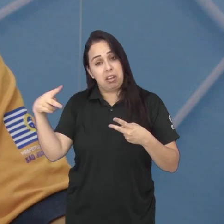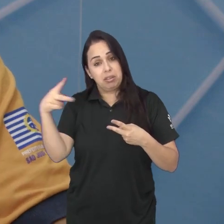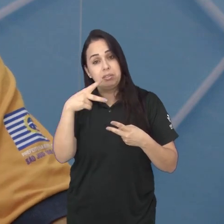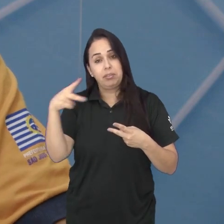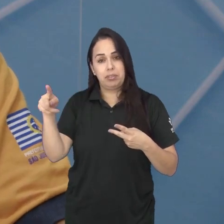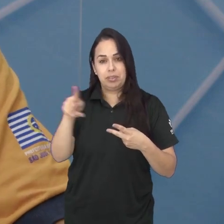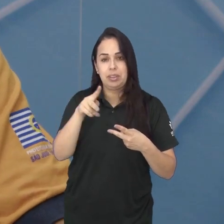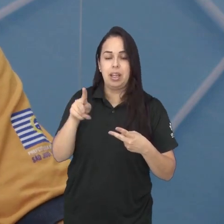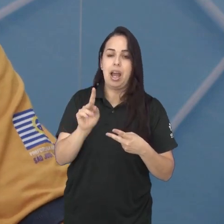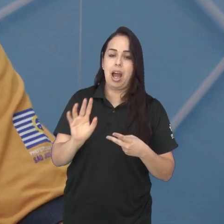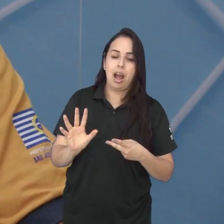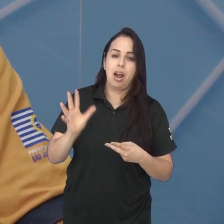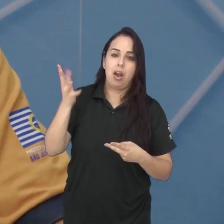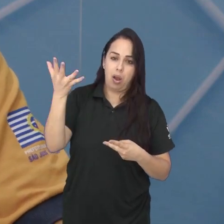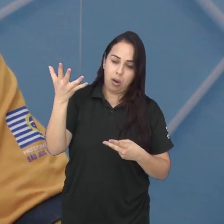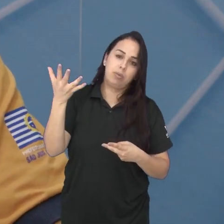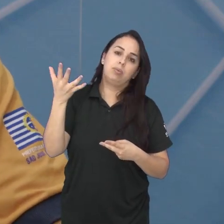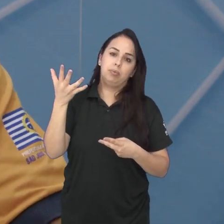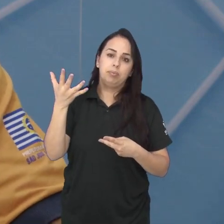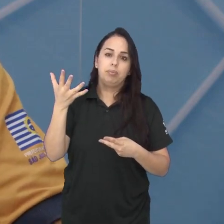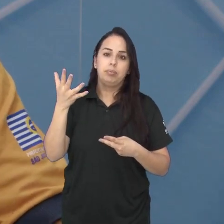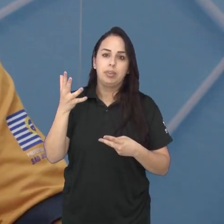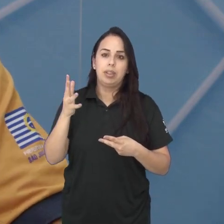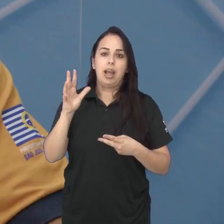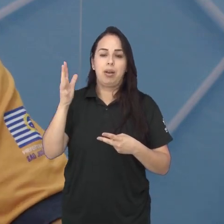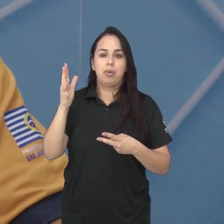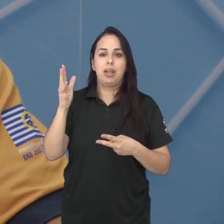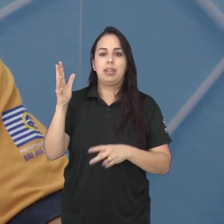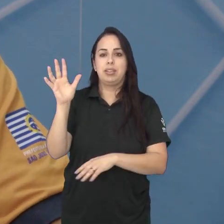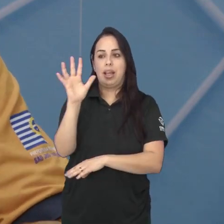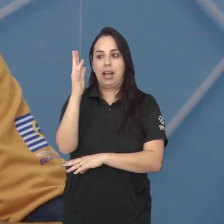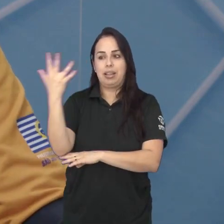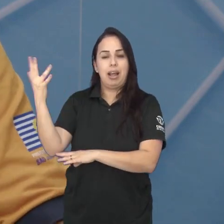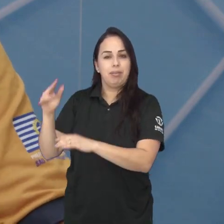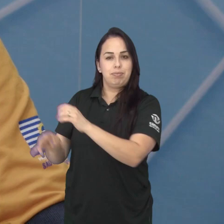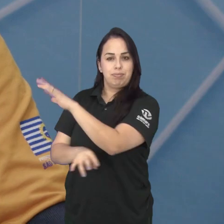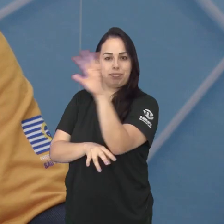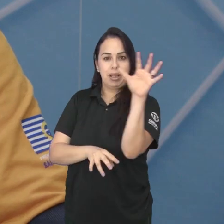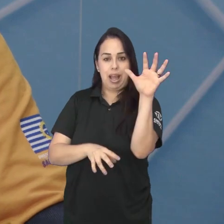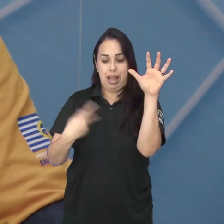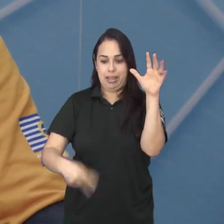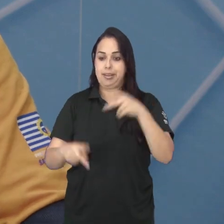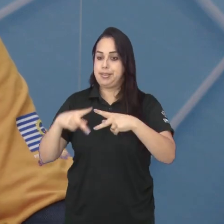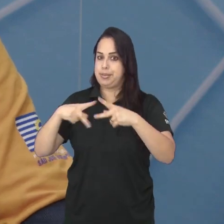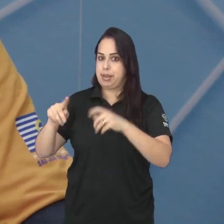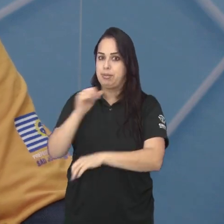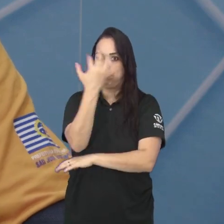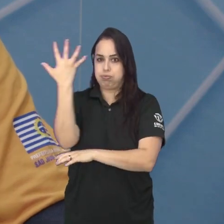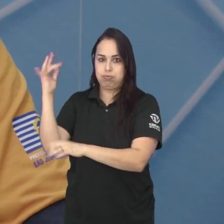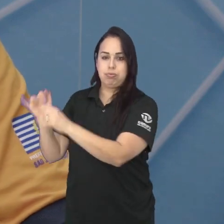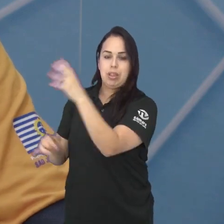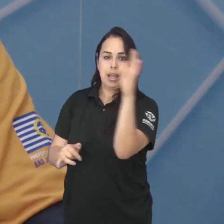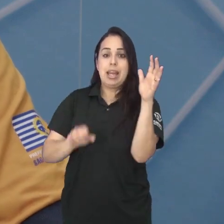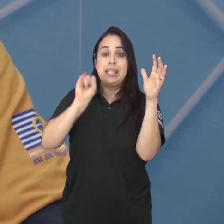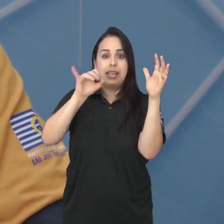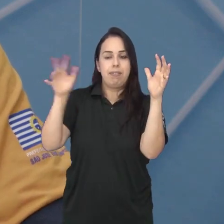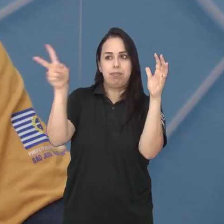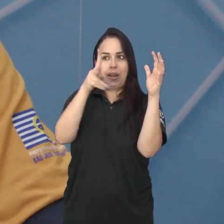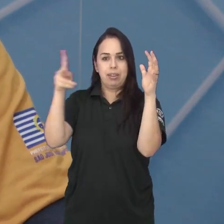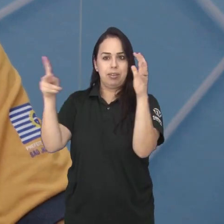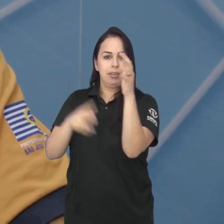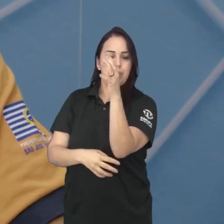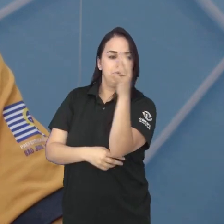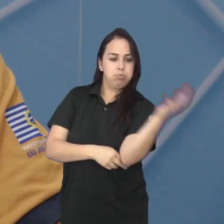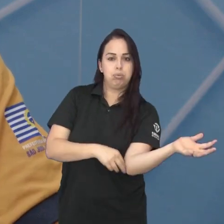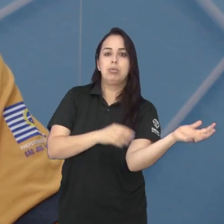vento, né, aí tem as situações também das nossas árvores, né? São José dos Campos é uma cidade bastante arborizada e com rajada de vento